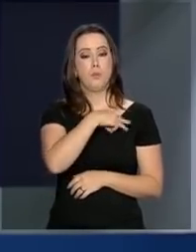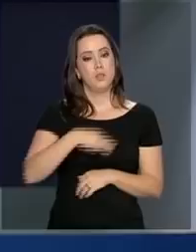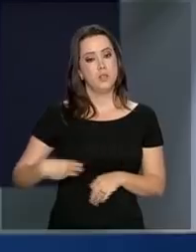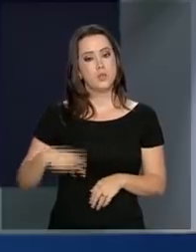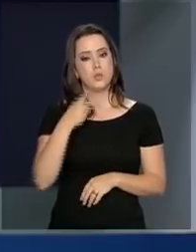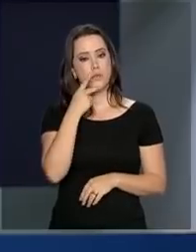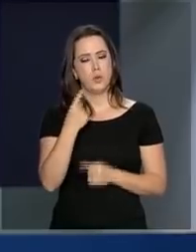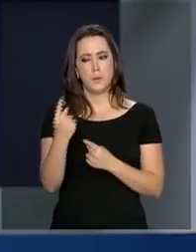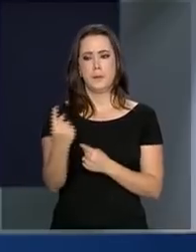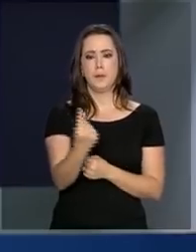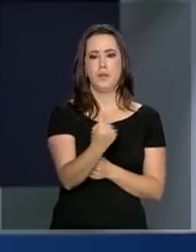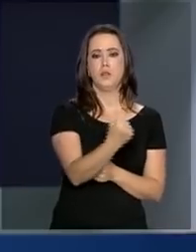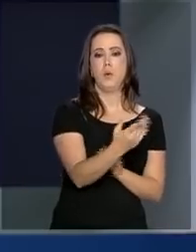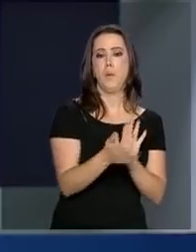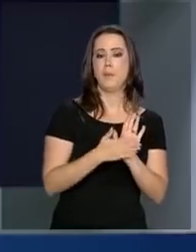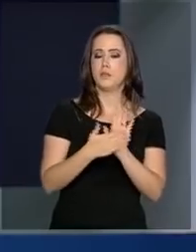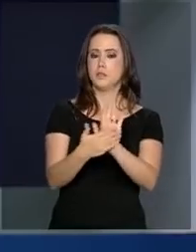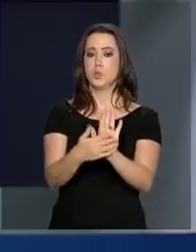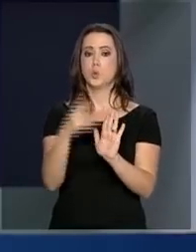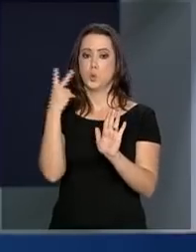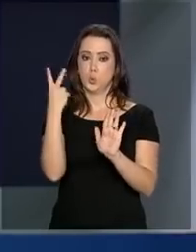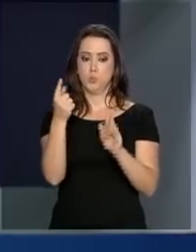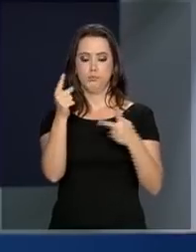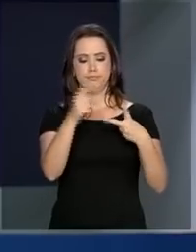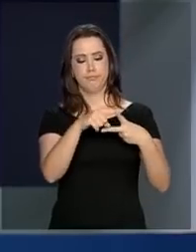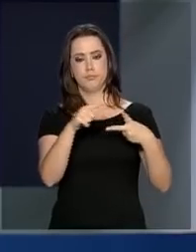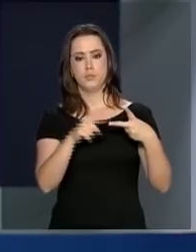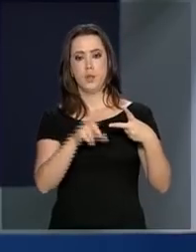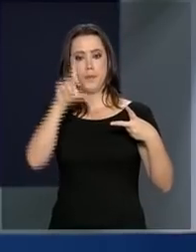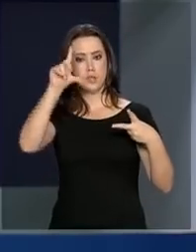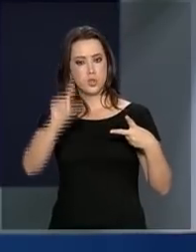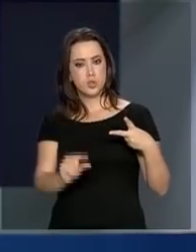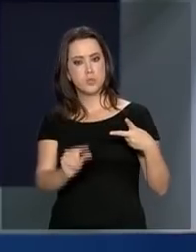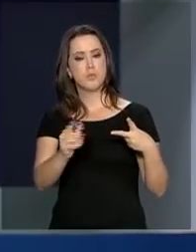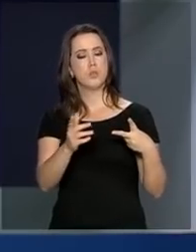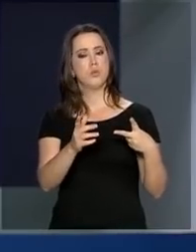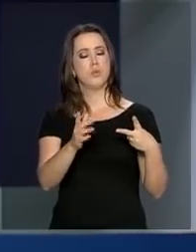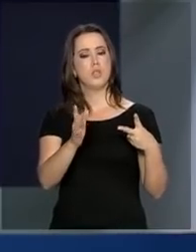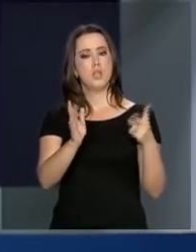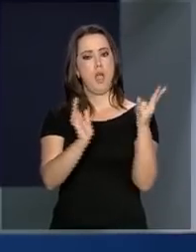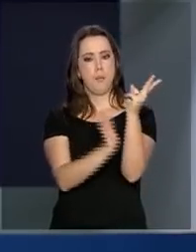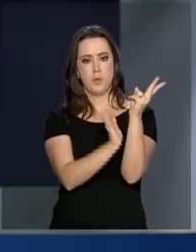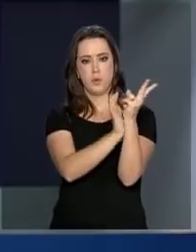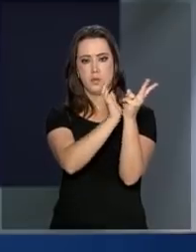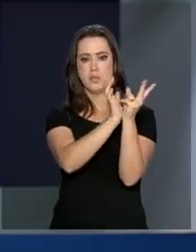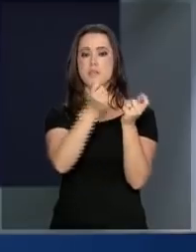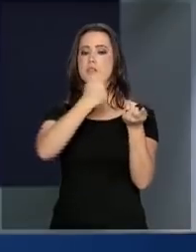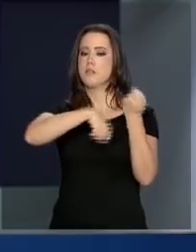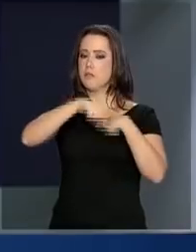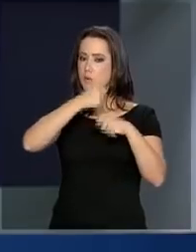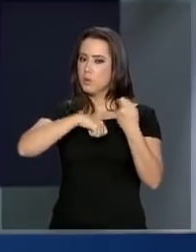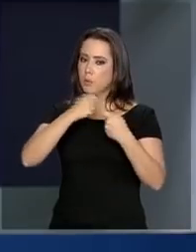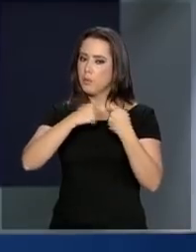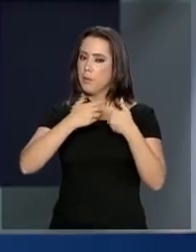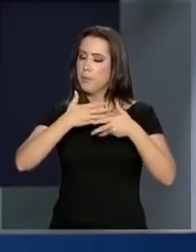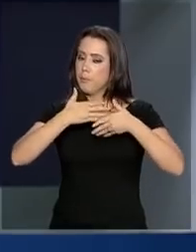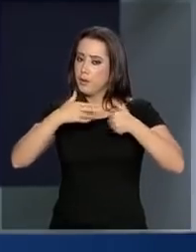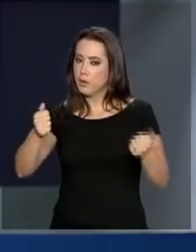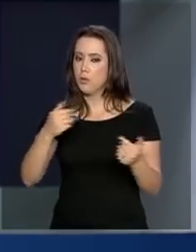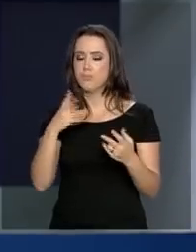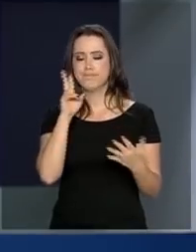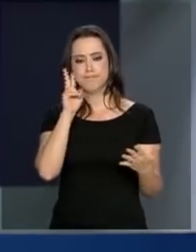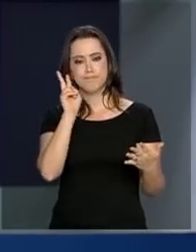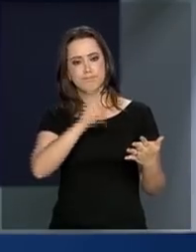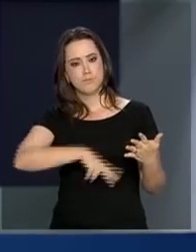ministro apresentou no mínimo duas propostas para reduzir a burocracia e gerar economia aos cofres públicos elas serão